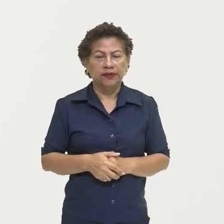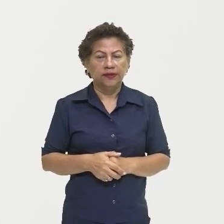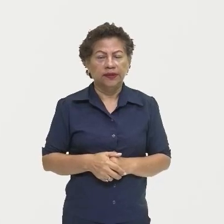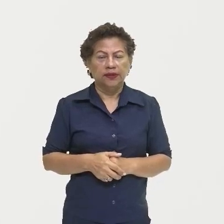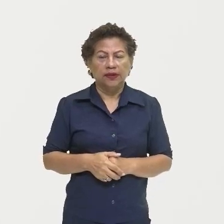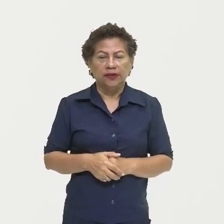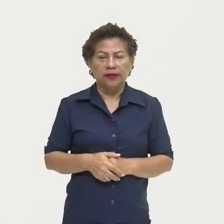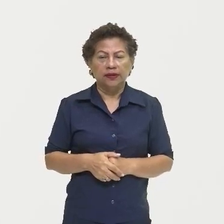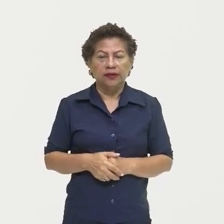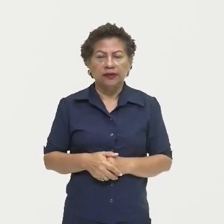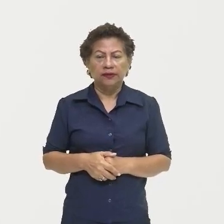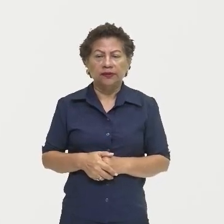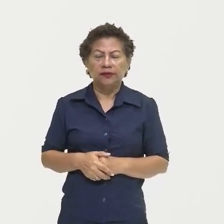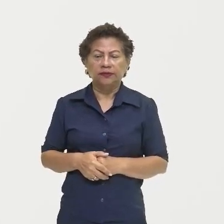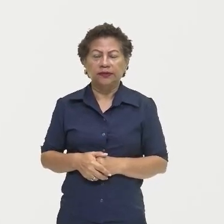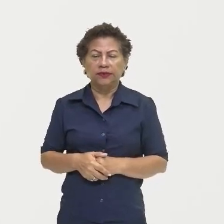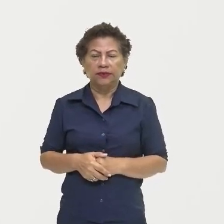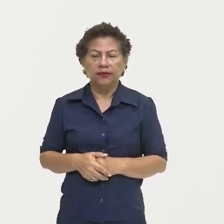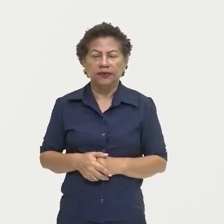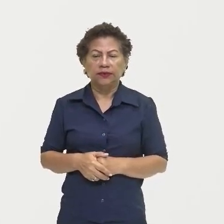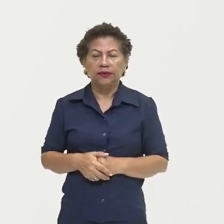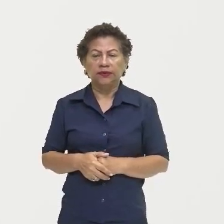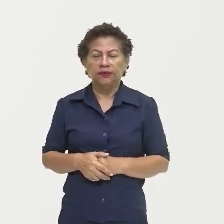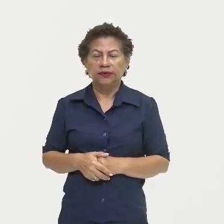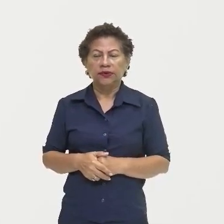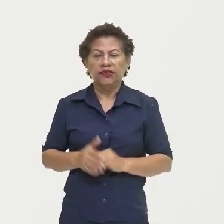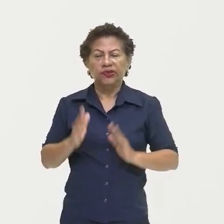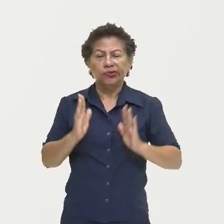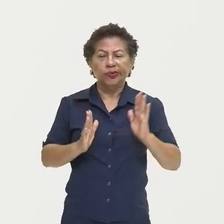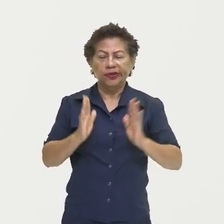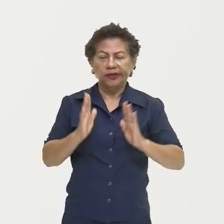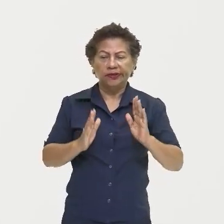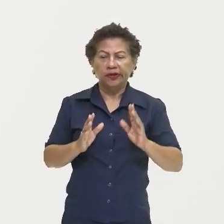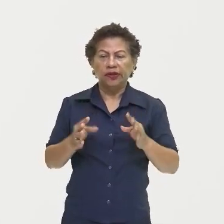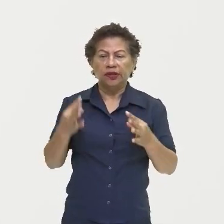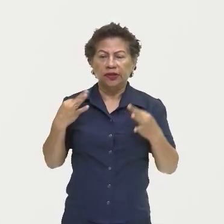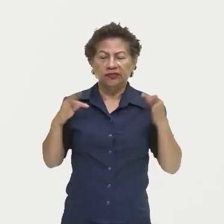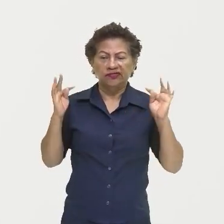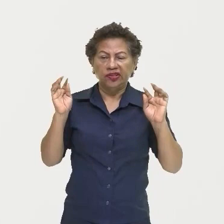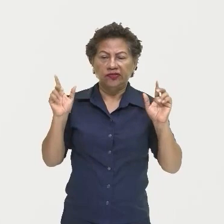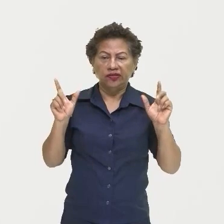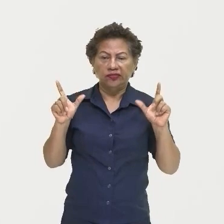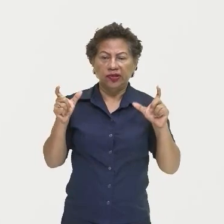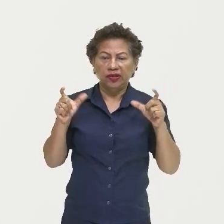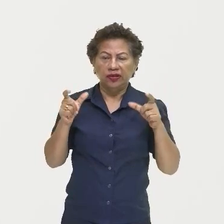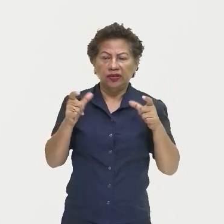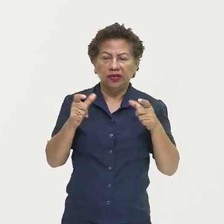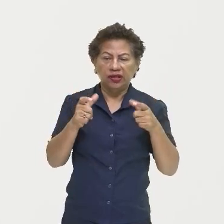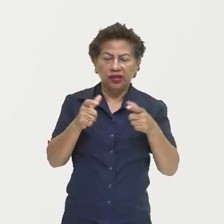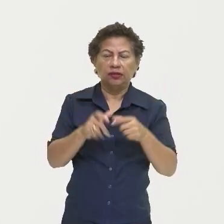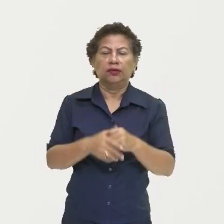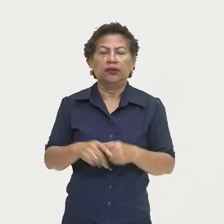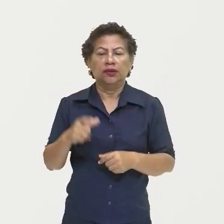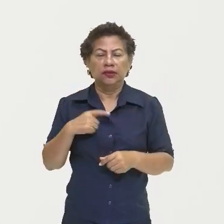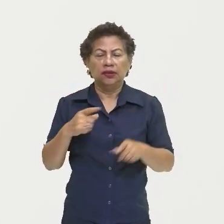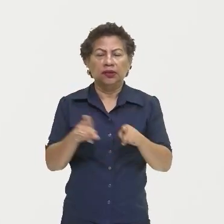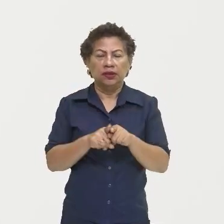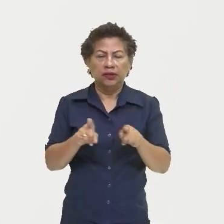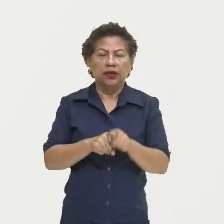aí, né, que essa atividade do turismo, ela acabou diminuindo. Aí tem os Estados Unidos, a China, ocupando